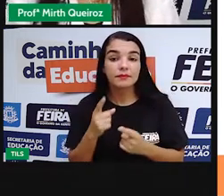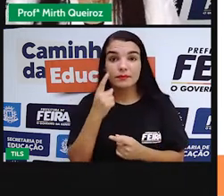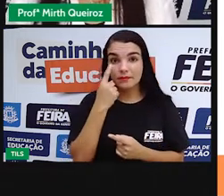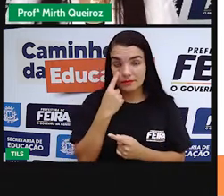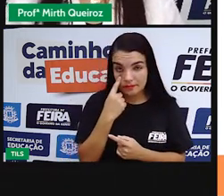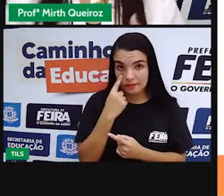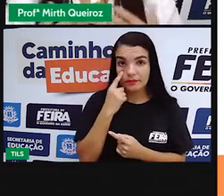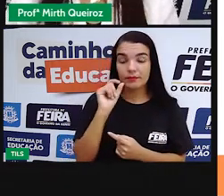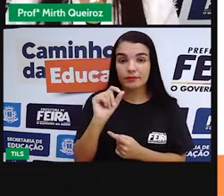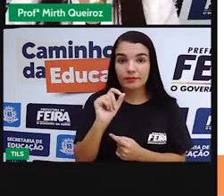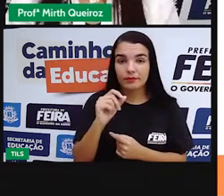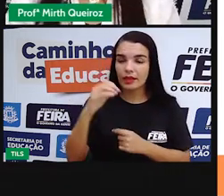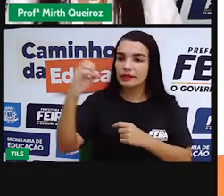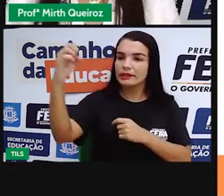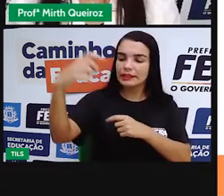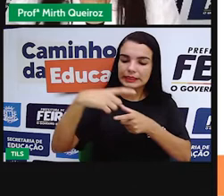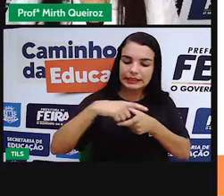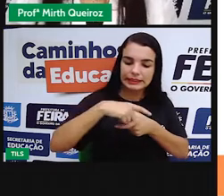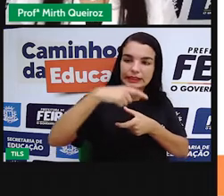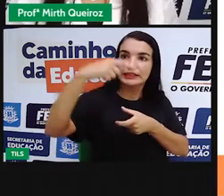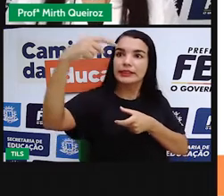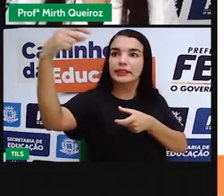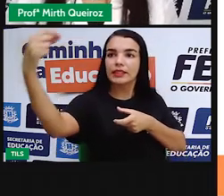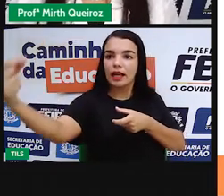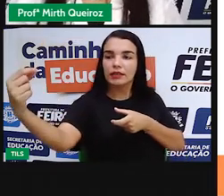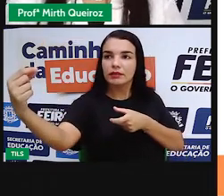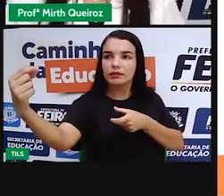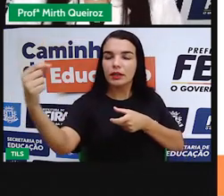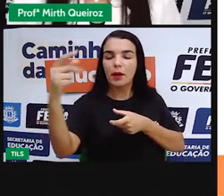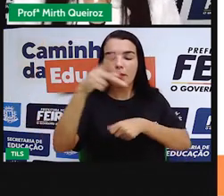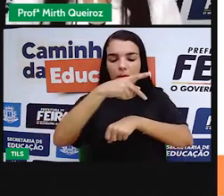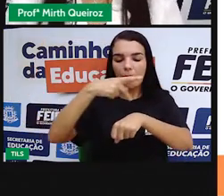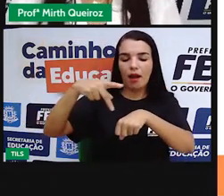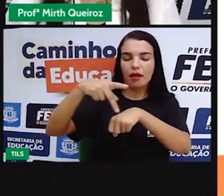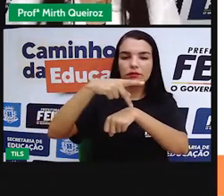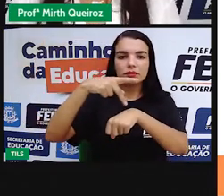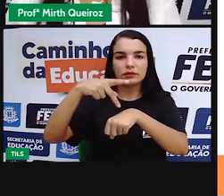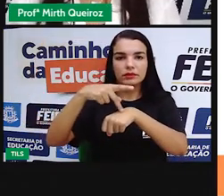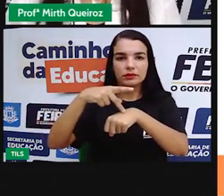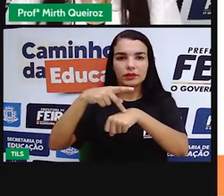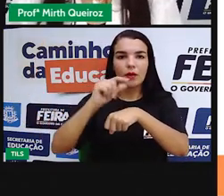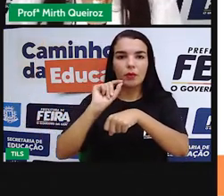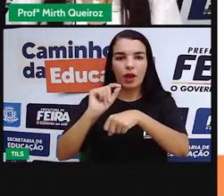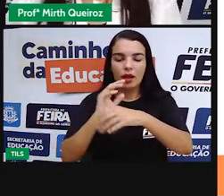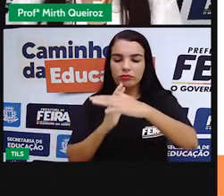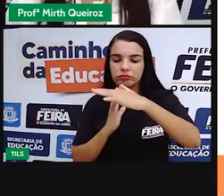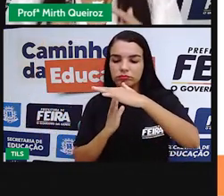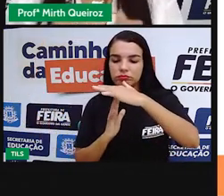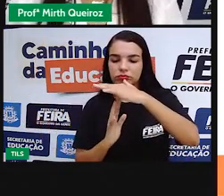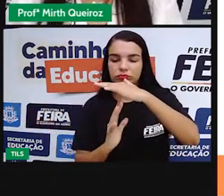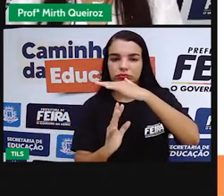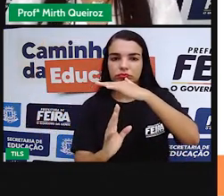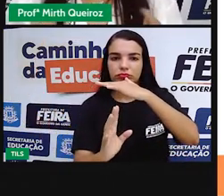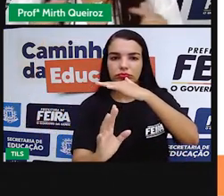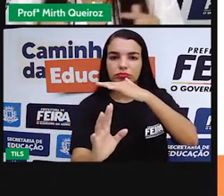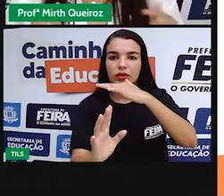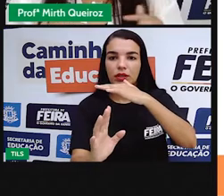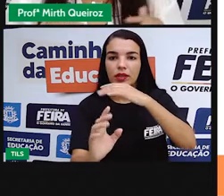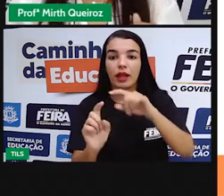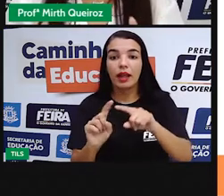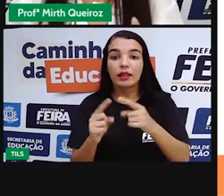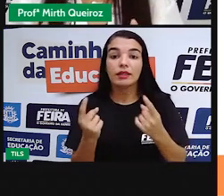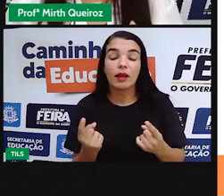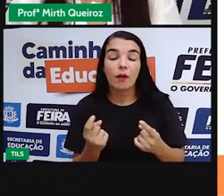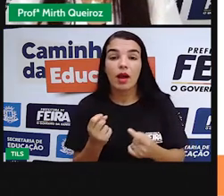Emigração é a saída, quando você sai de um país para o outro. E imigração,